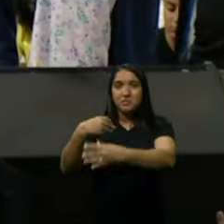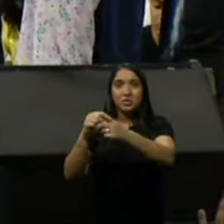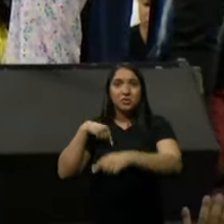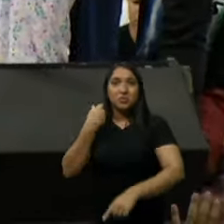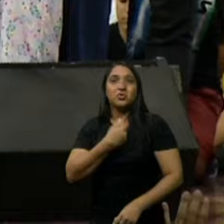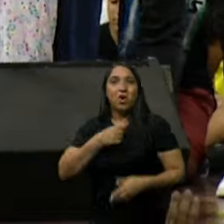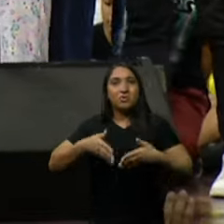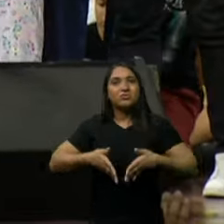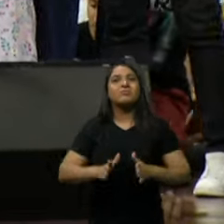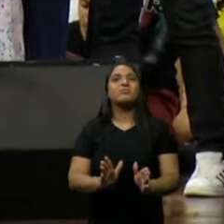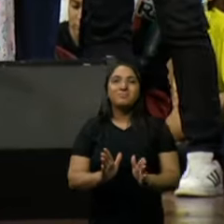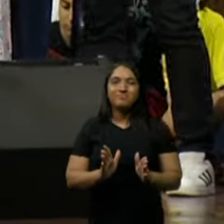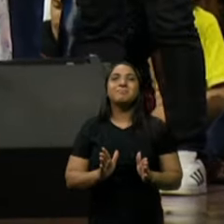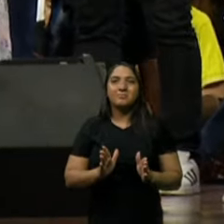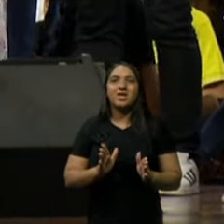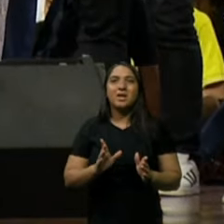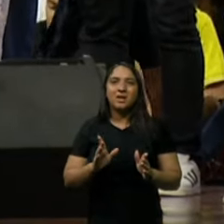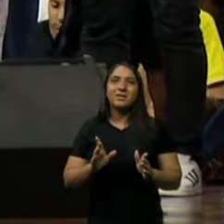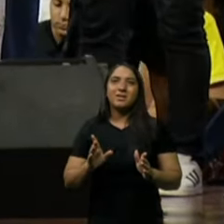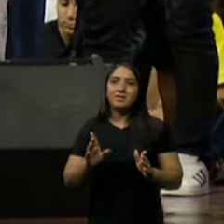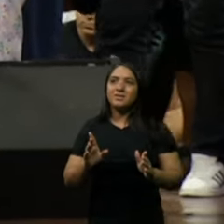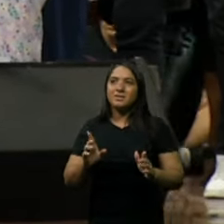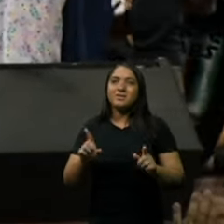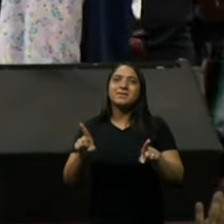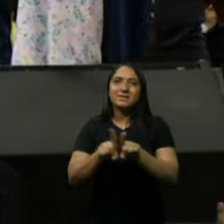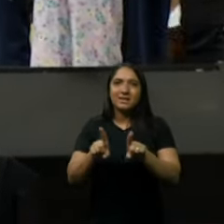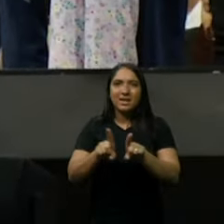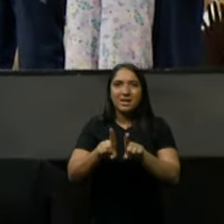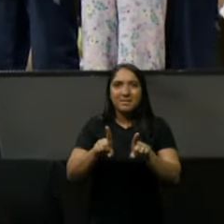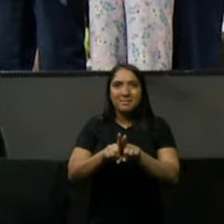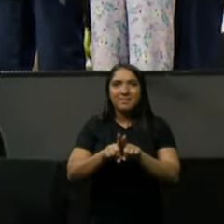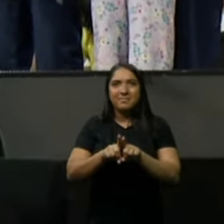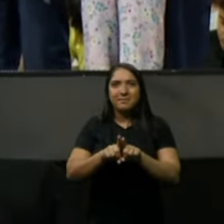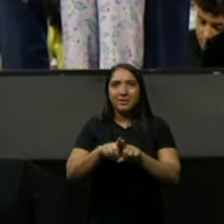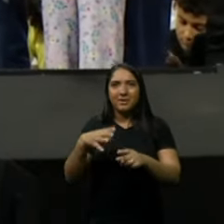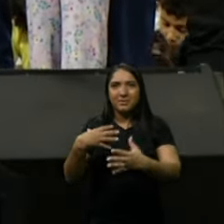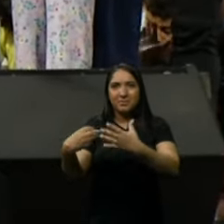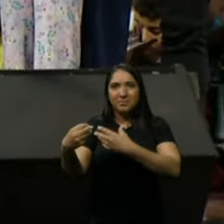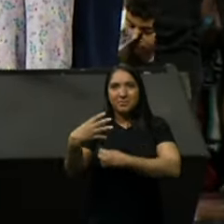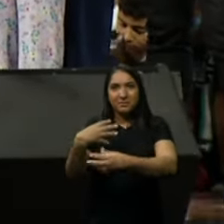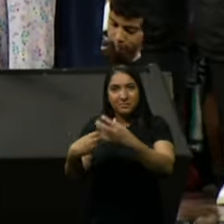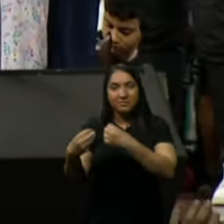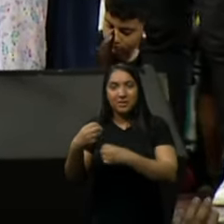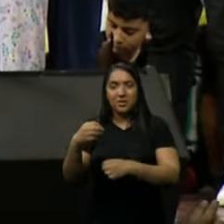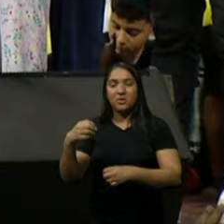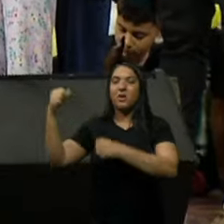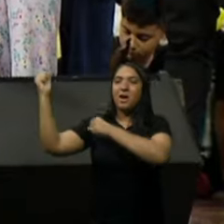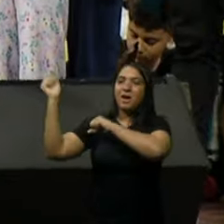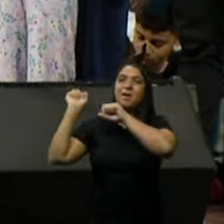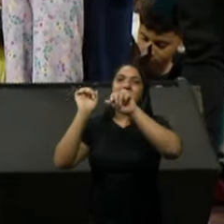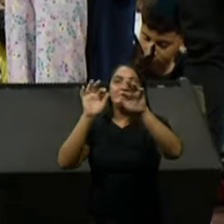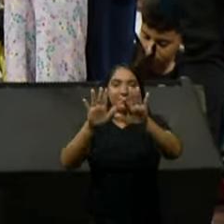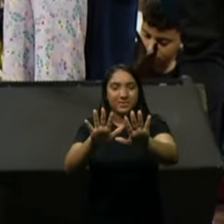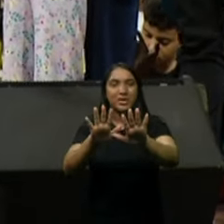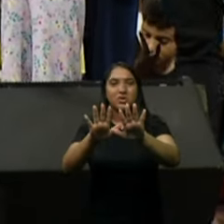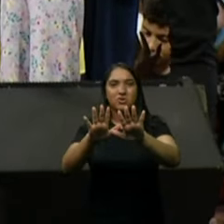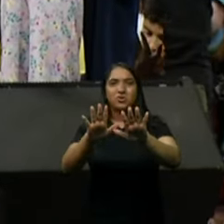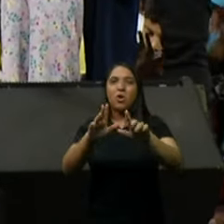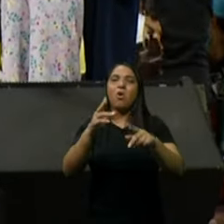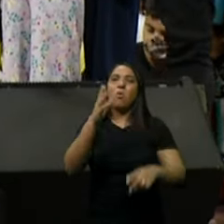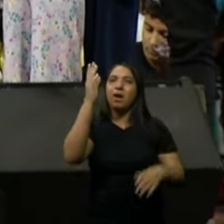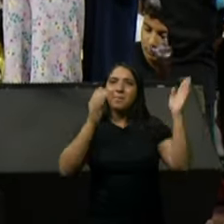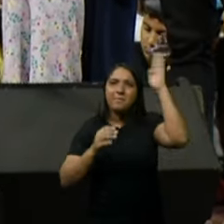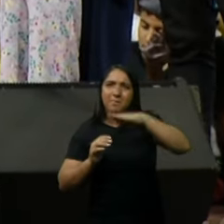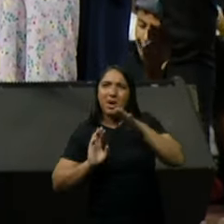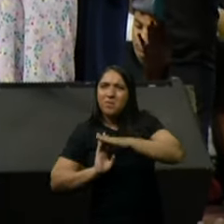ventres dos nossos filhos biológicos então cobre essas vidas aqui consagradas com sangue do cordeiro livra-nos de todo o mal